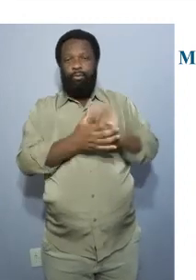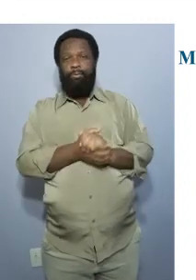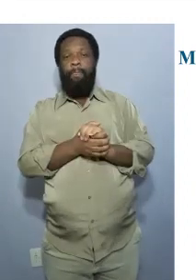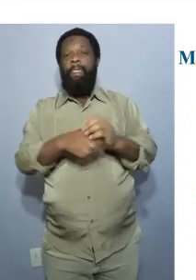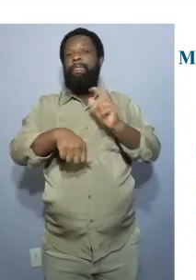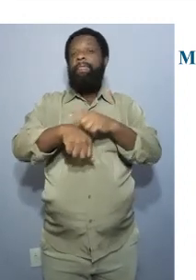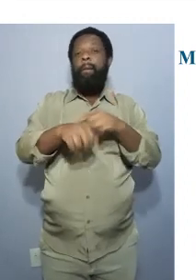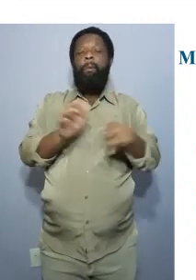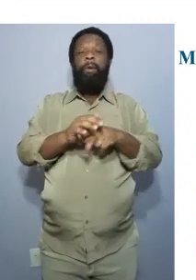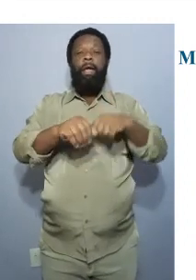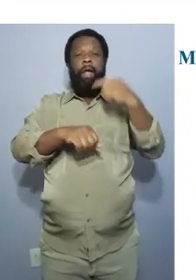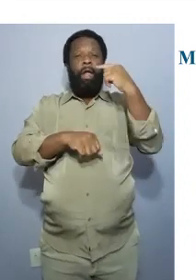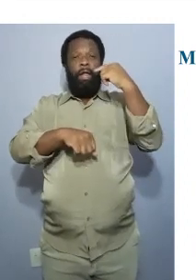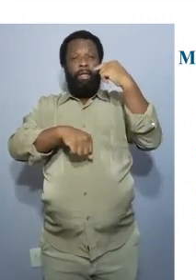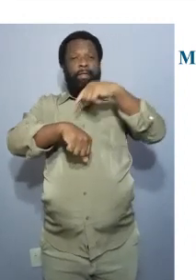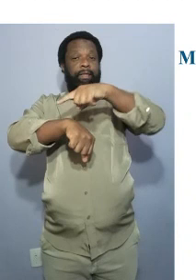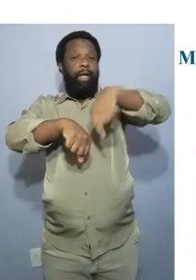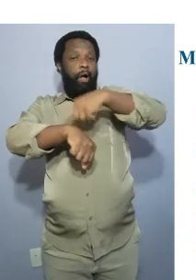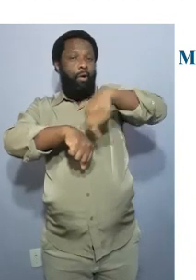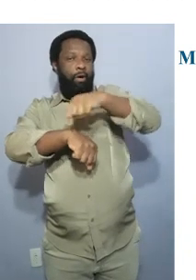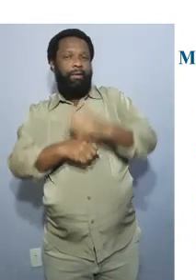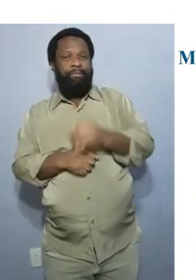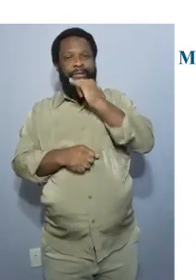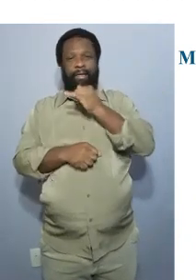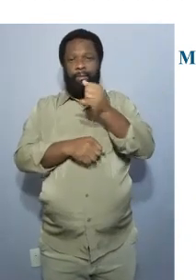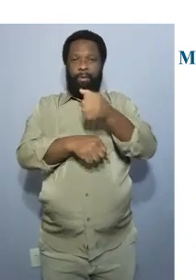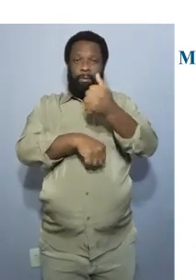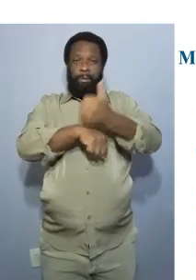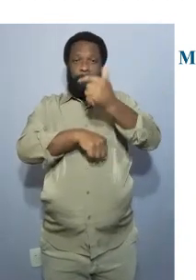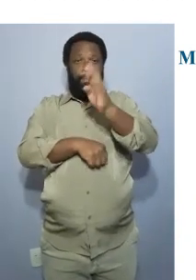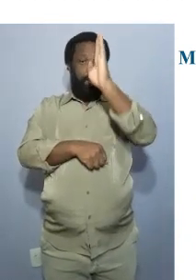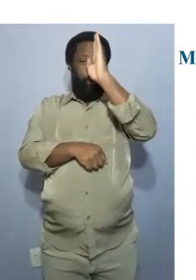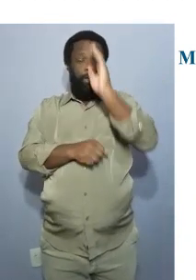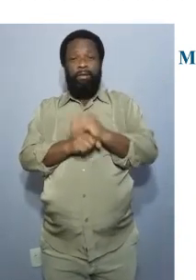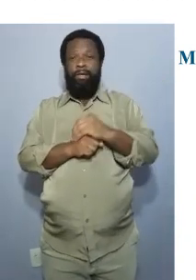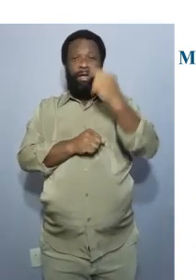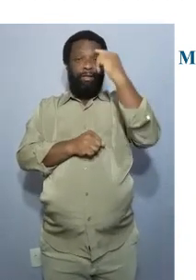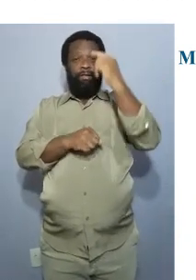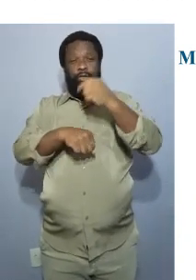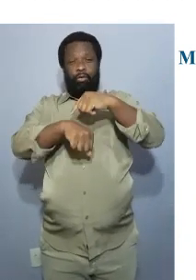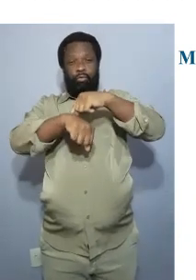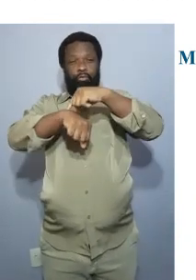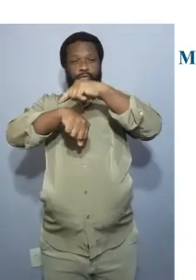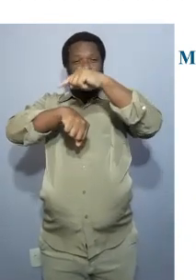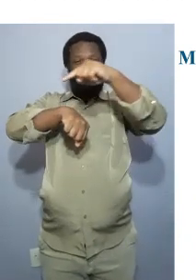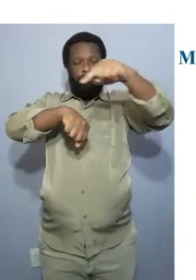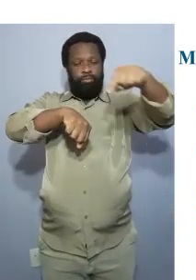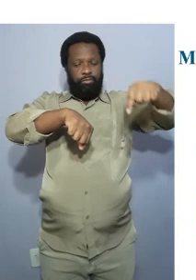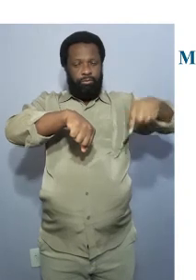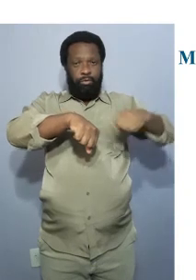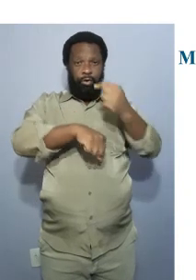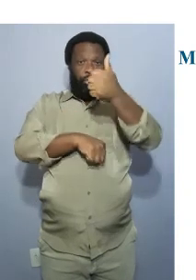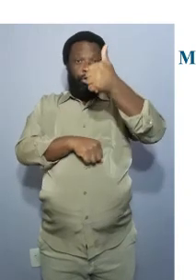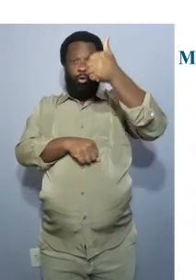O período de rotação das horas. Sai do 12, por exemplo, meia-noite, dá a volta completa e volta para o 12.